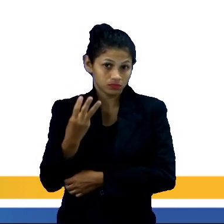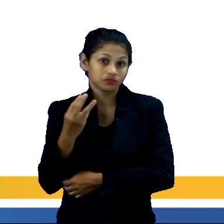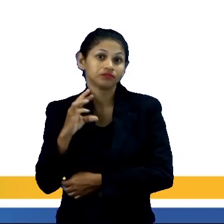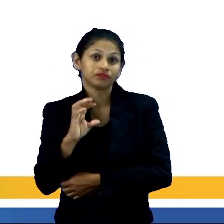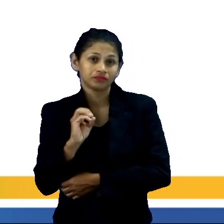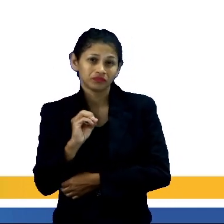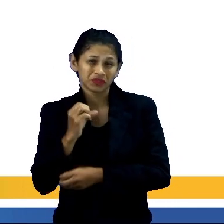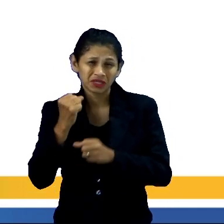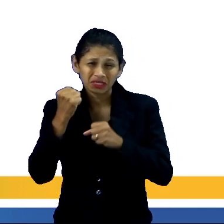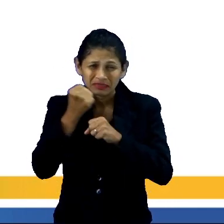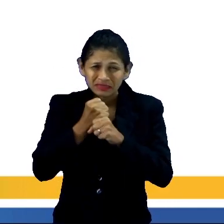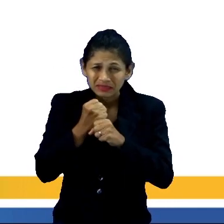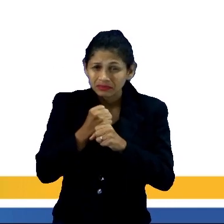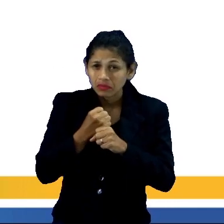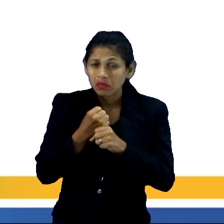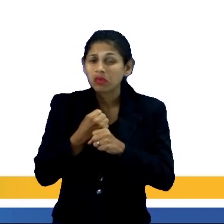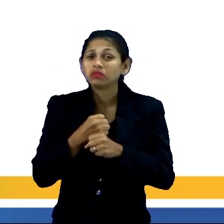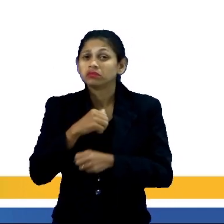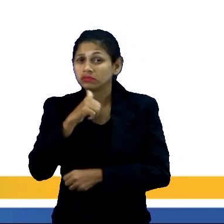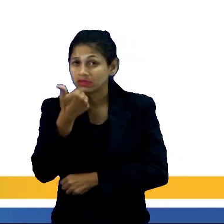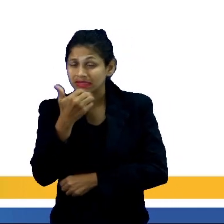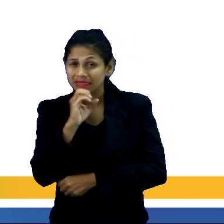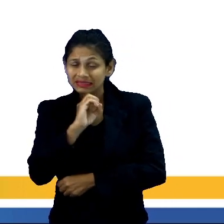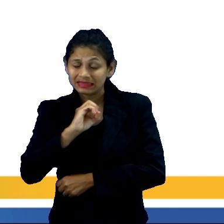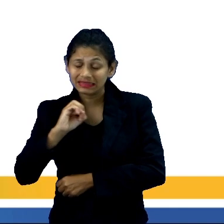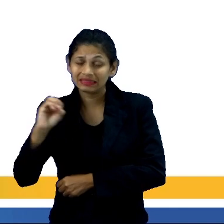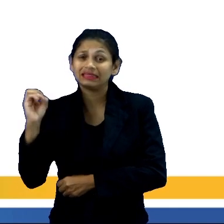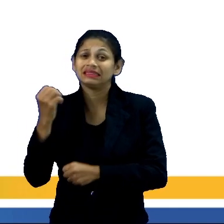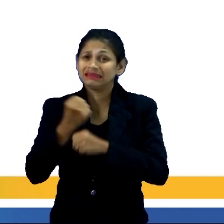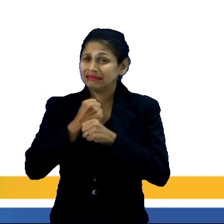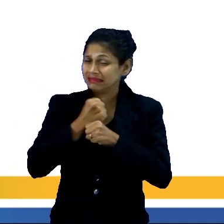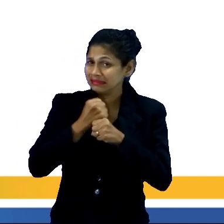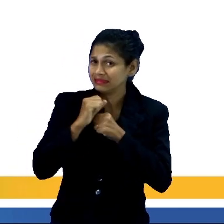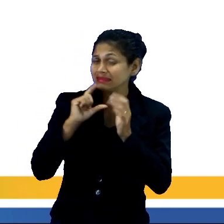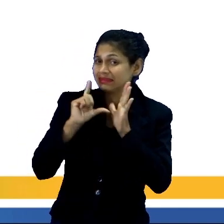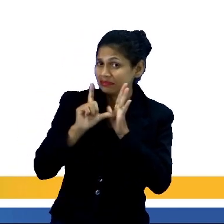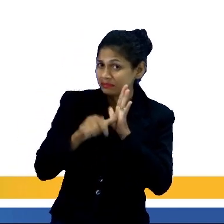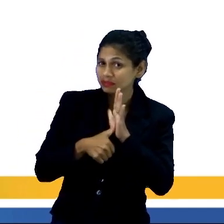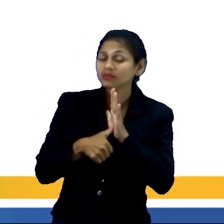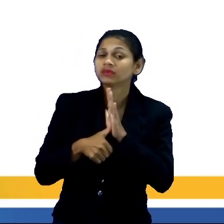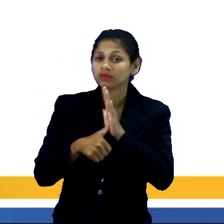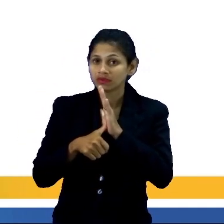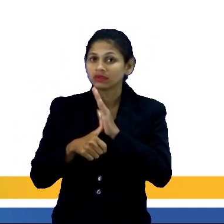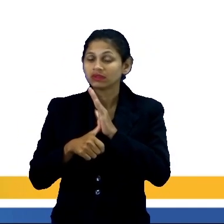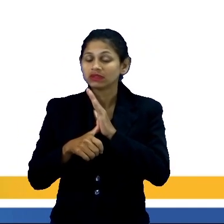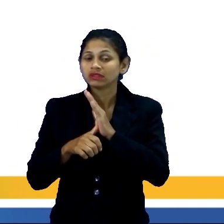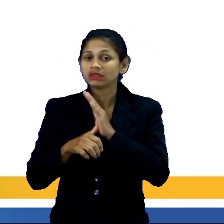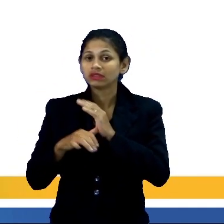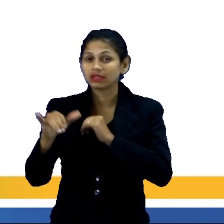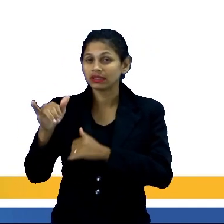100 anos depois da Revolução Industrial que aconteceu lá na Inglaterra.